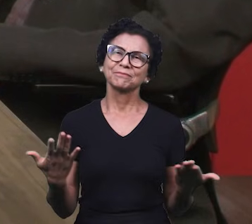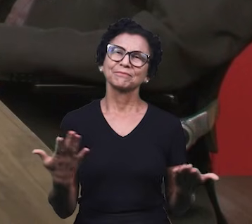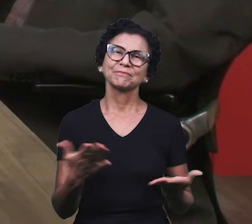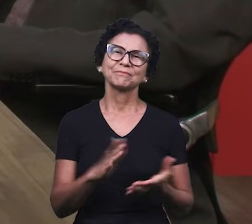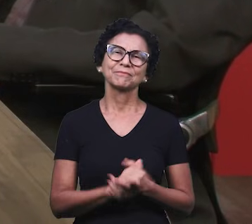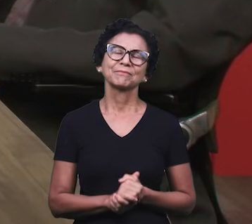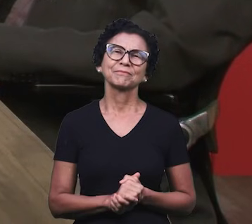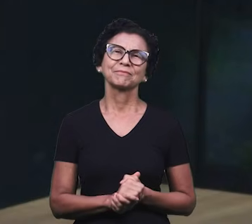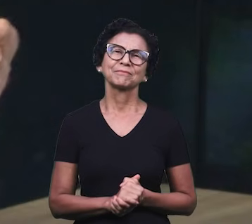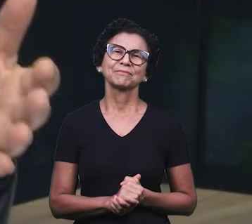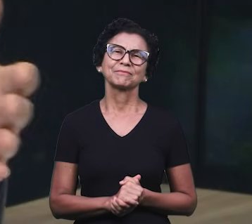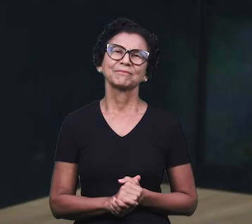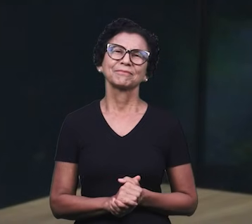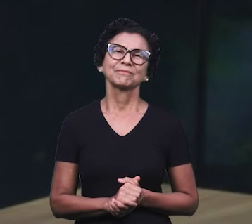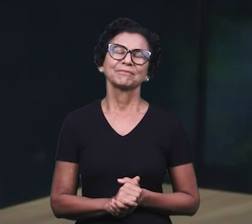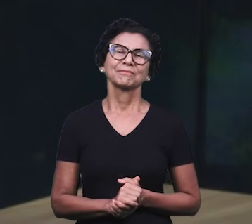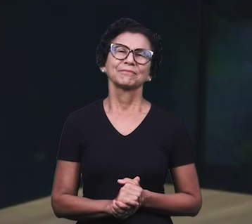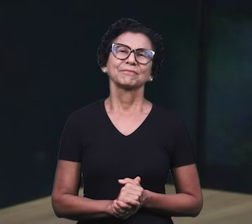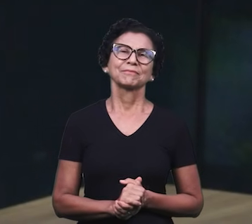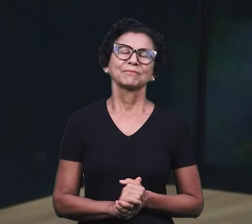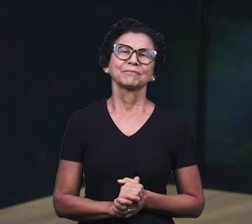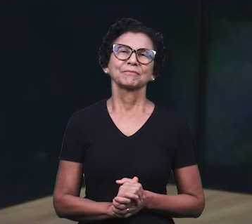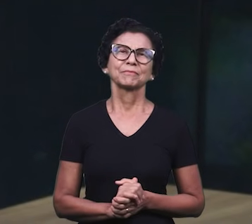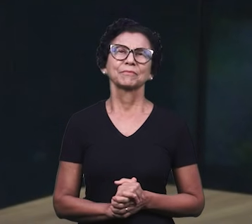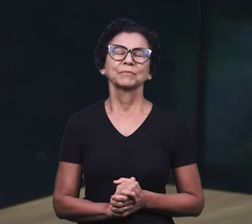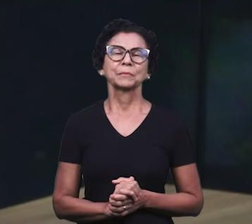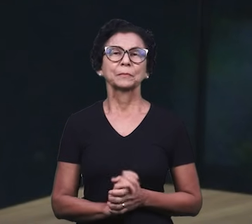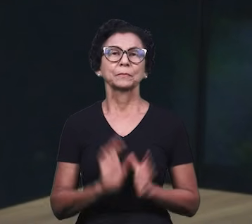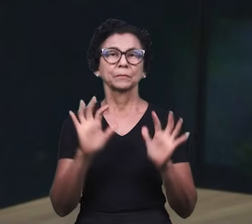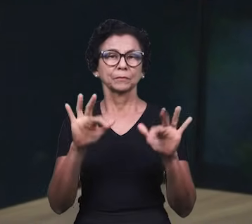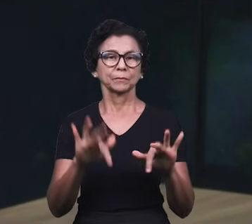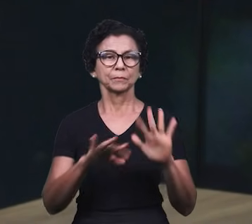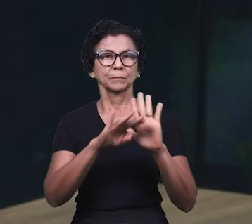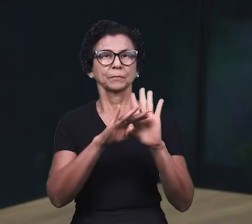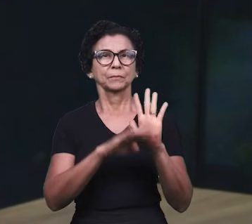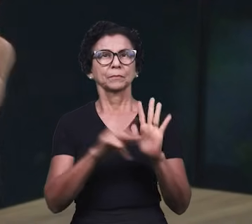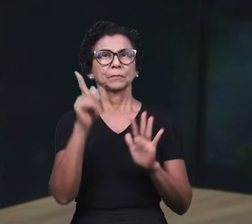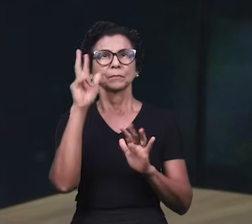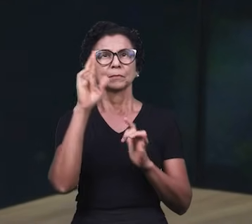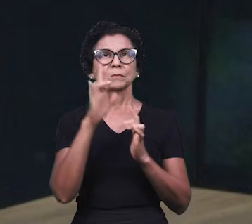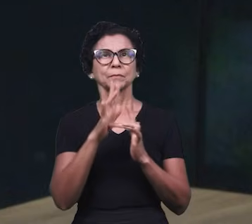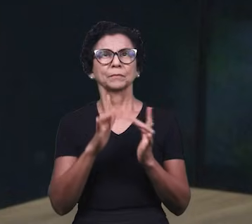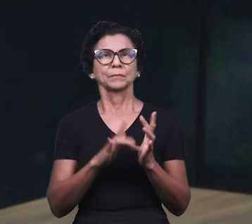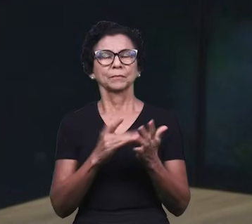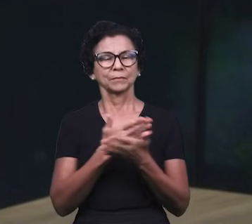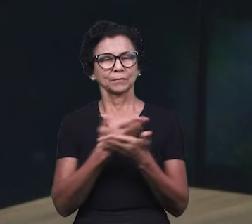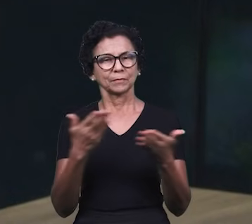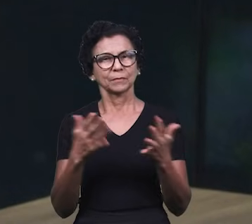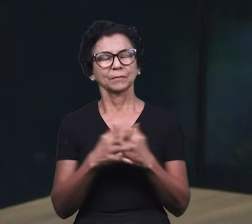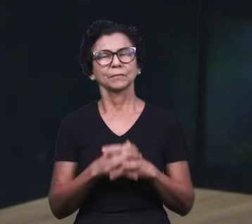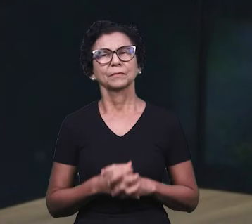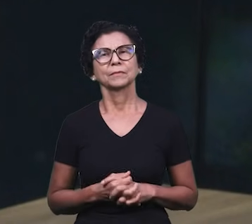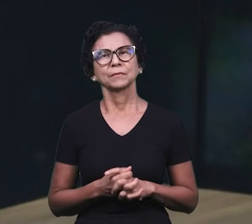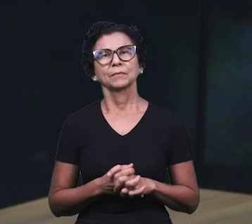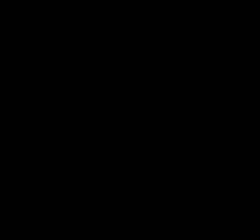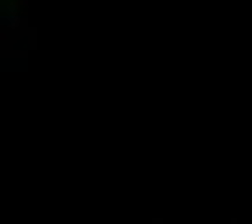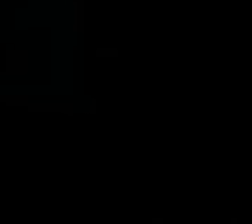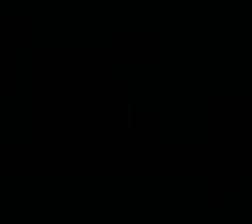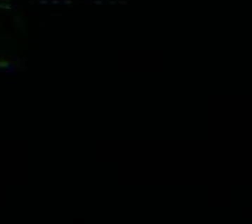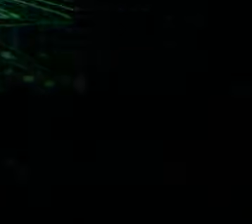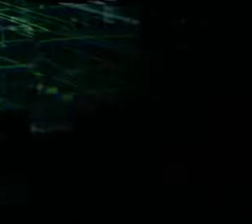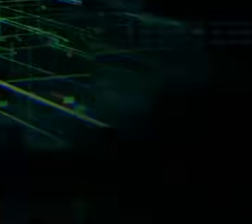irmãos. Amém? Então, estamos aqui finalizando mais esse episódio. A paz do Senhor Jesus a todos.